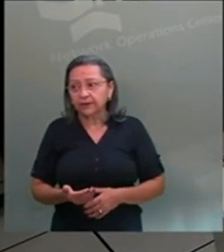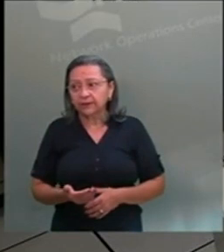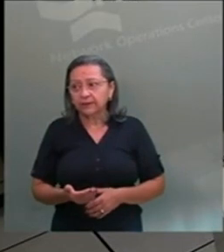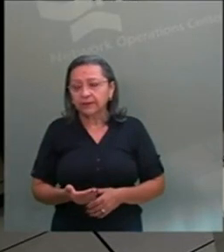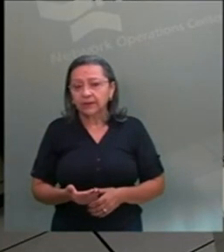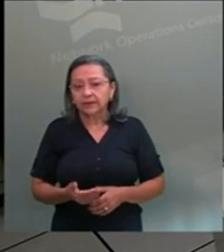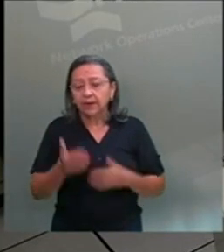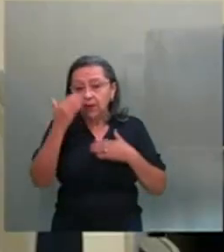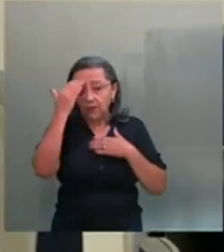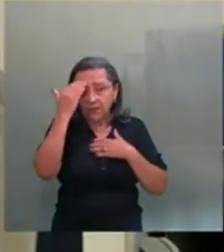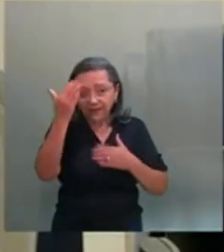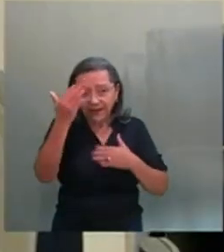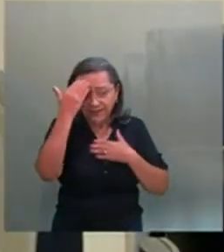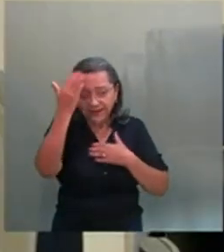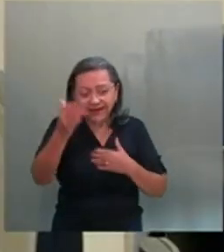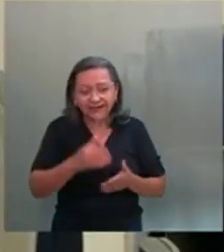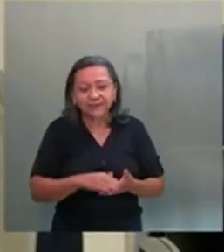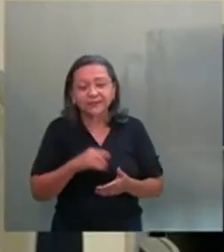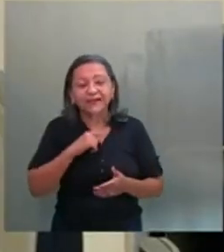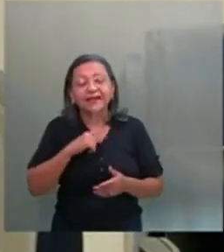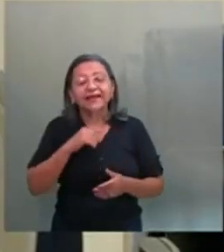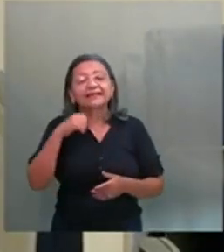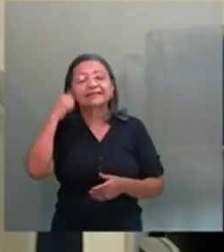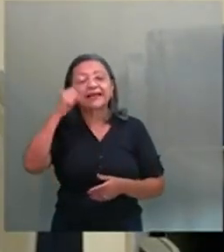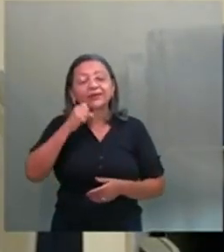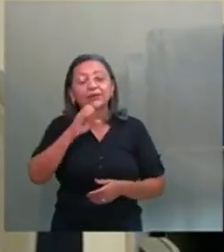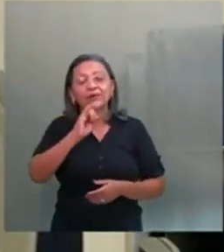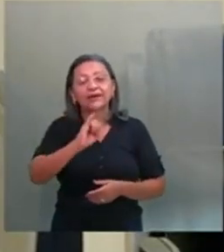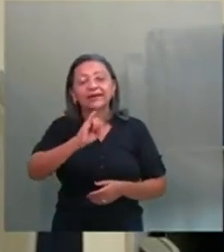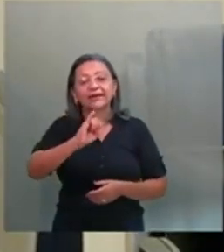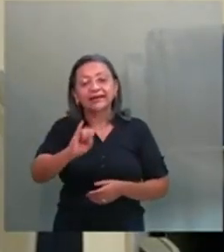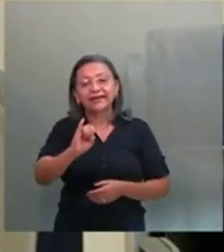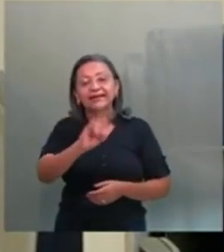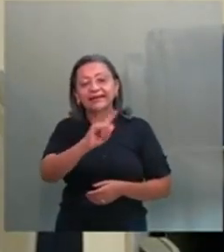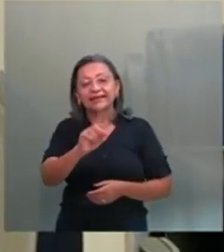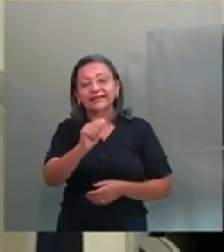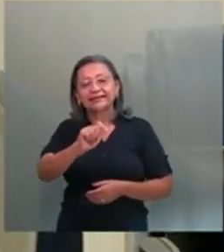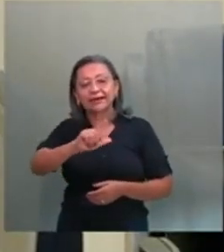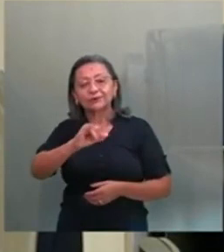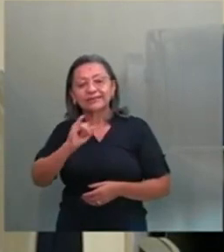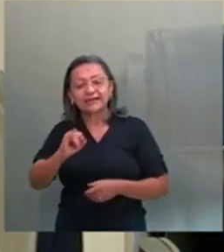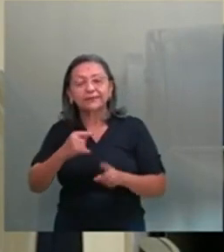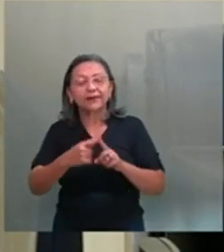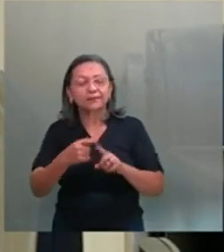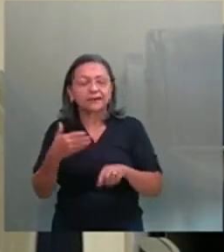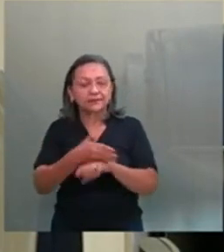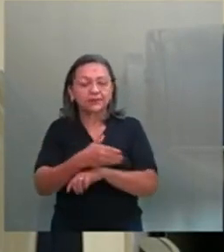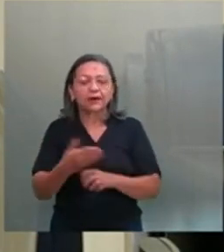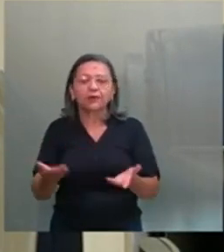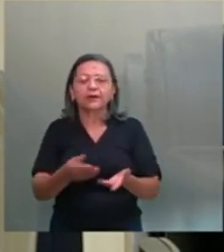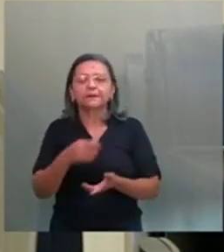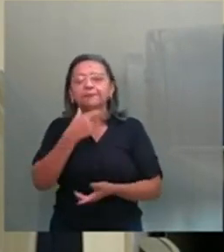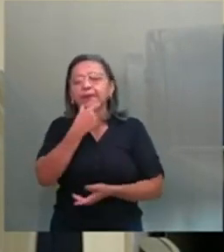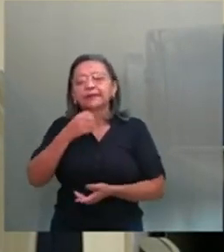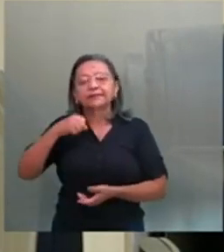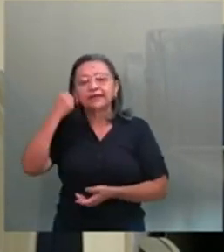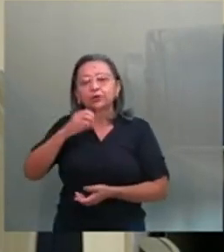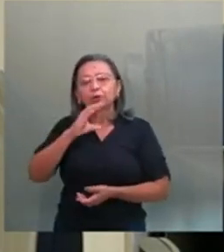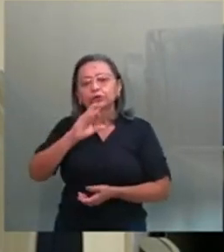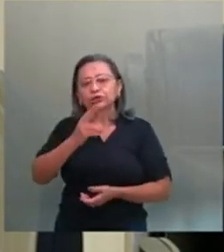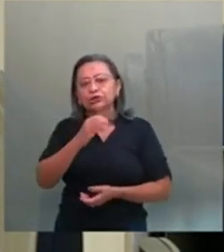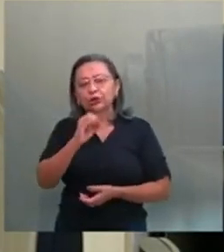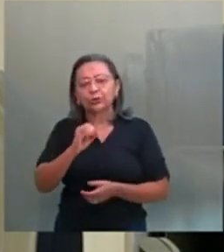Obrigado, senador Isauci Lucas, pela participação. O senador Chico Rodrigues, de Roraima, né, que está